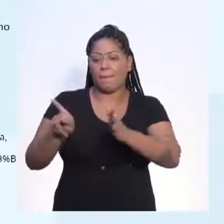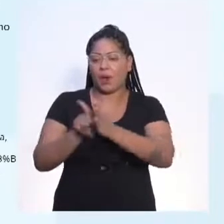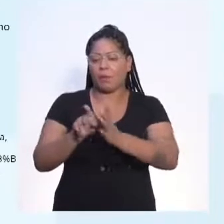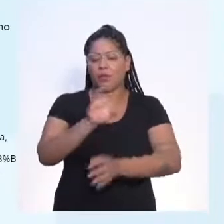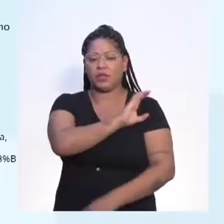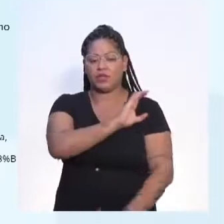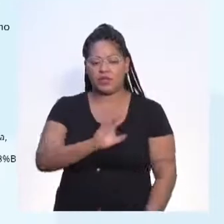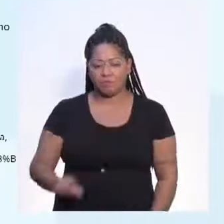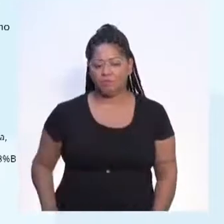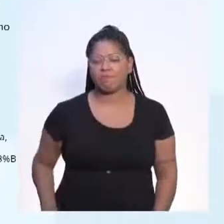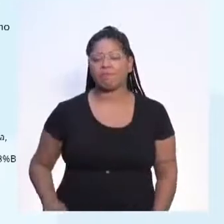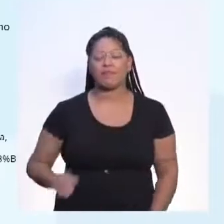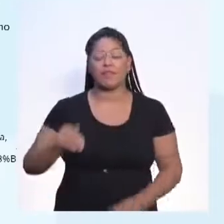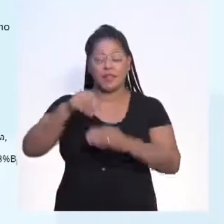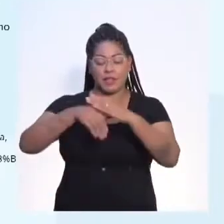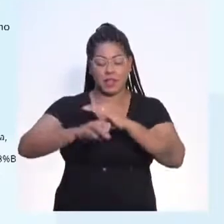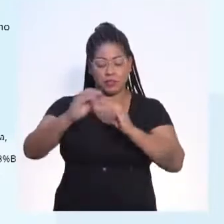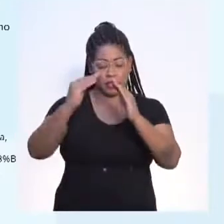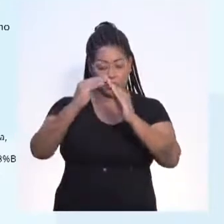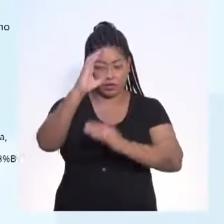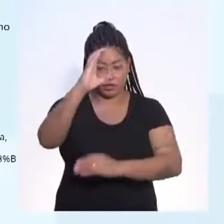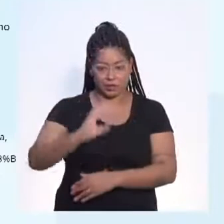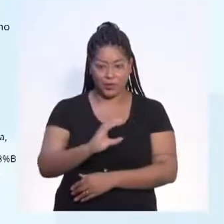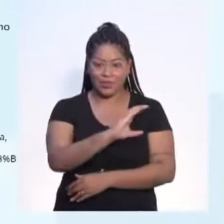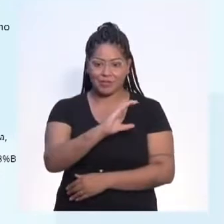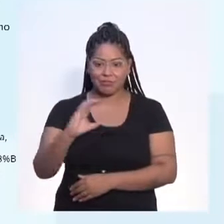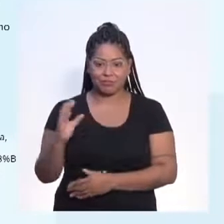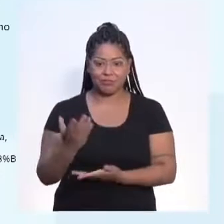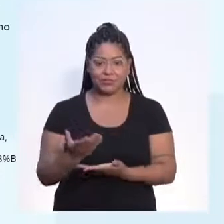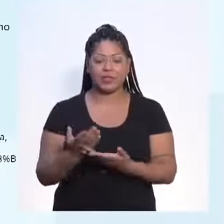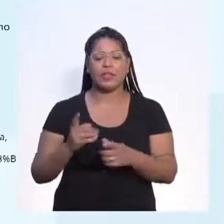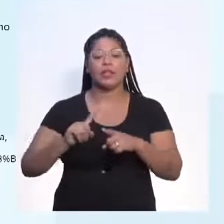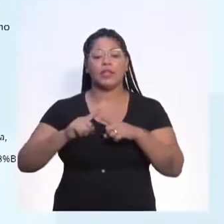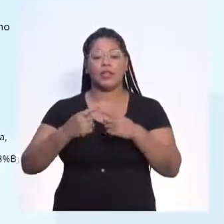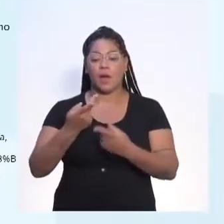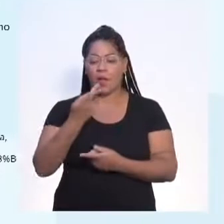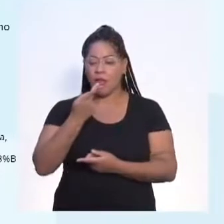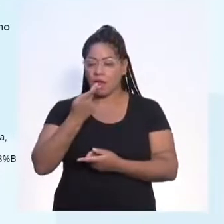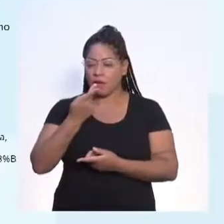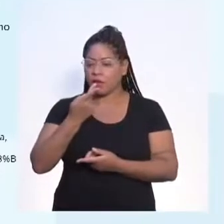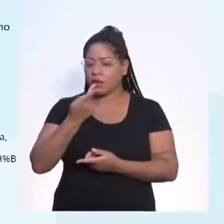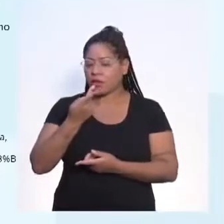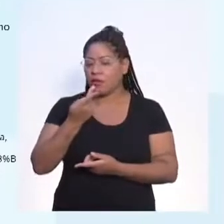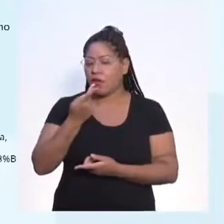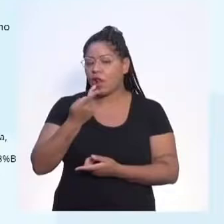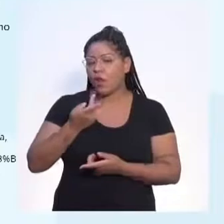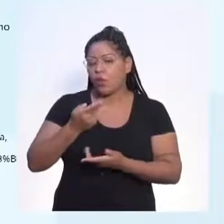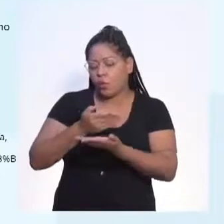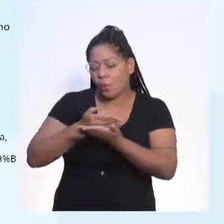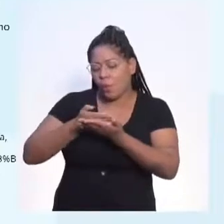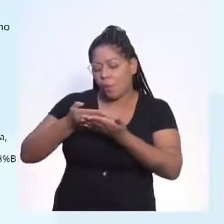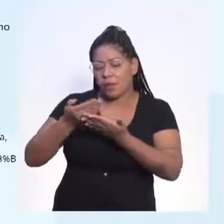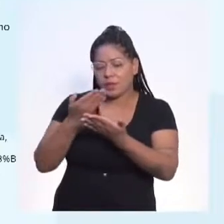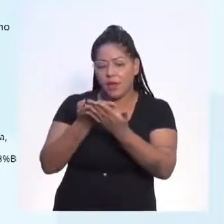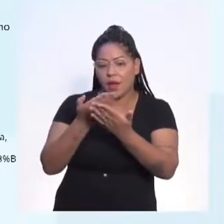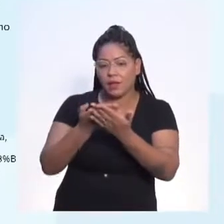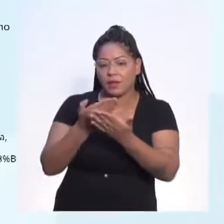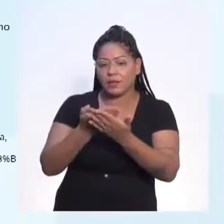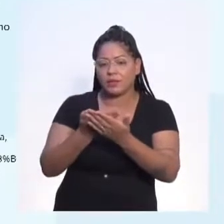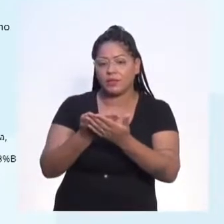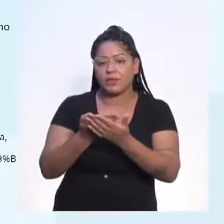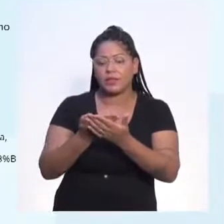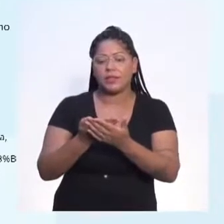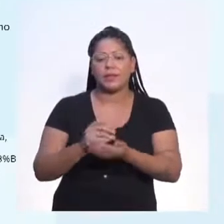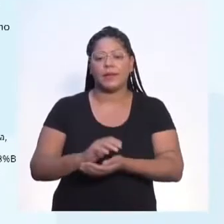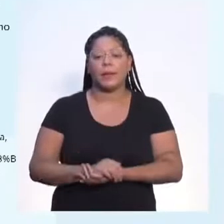centralizado na Igreja Católica. Então, é aquilo que nós falamos no começo da nossa aula, né, que na Idade Média as invasões germânicas elas